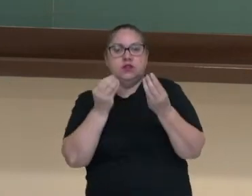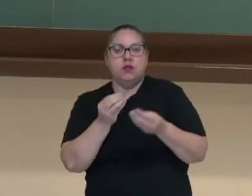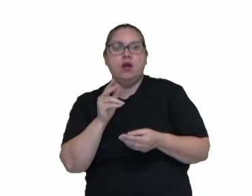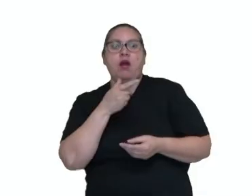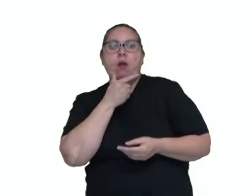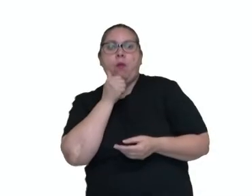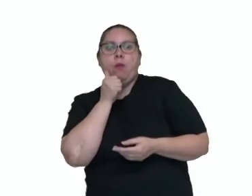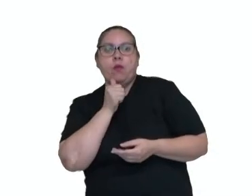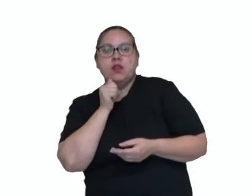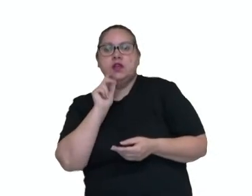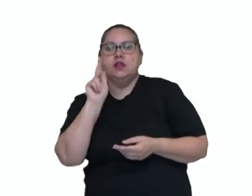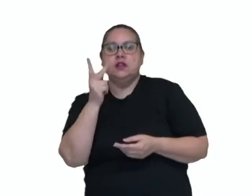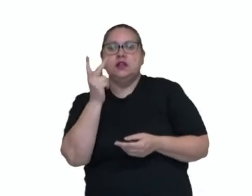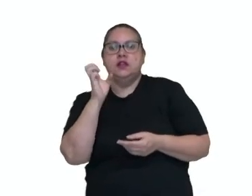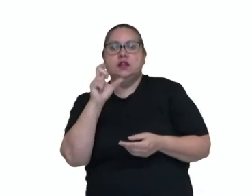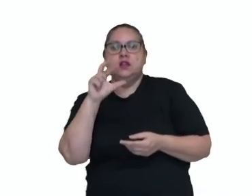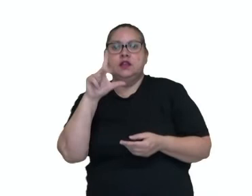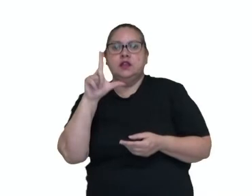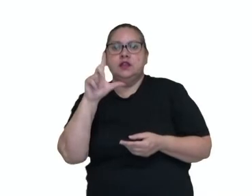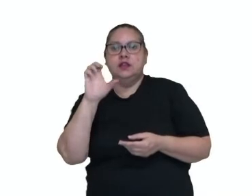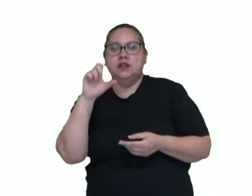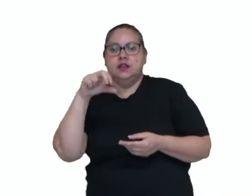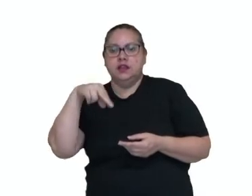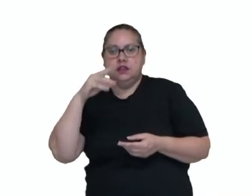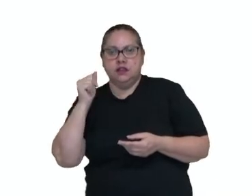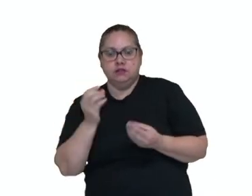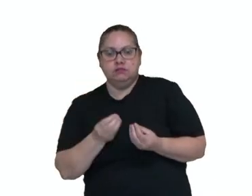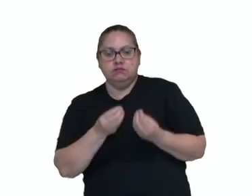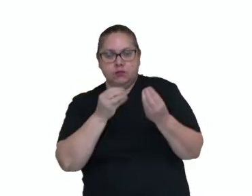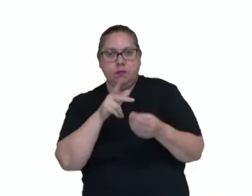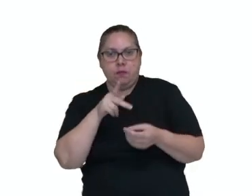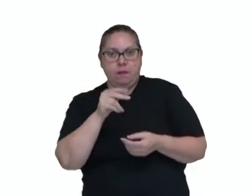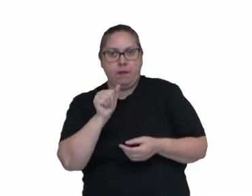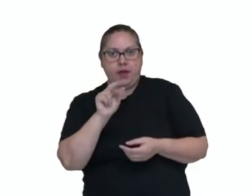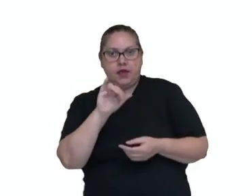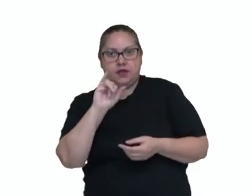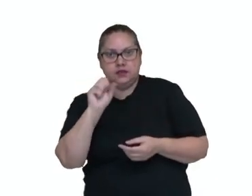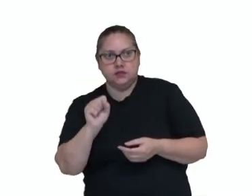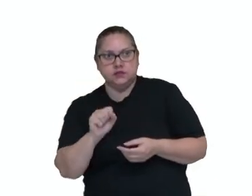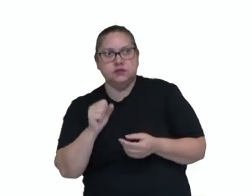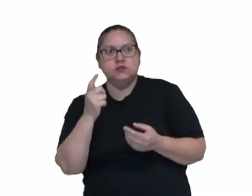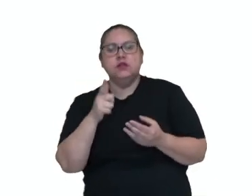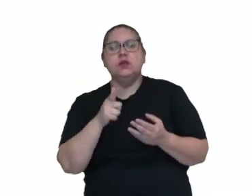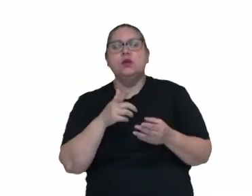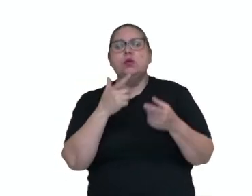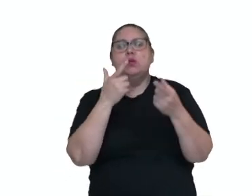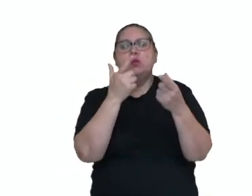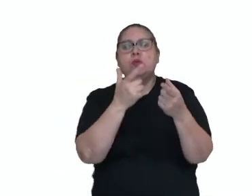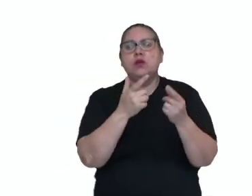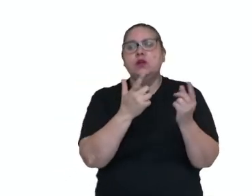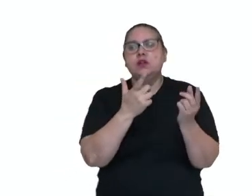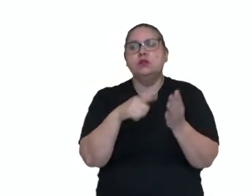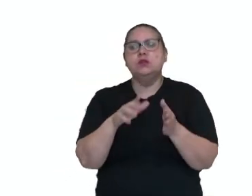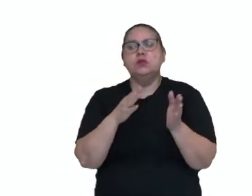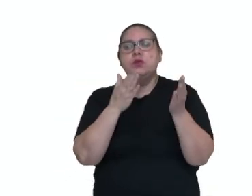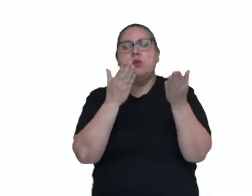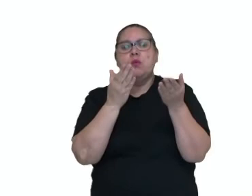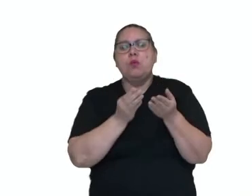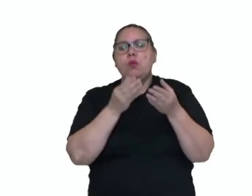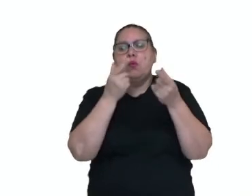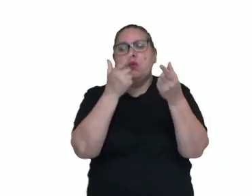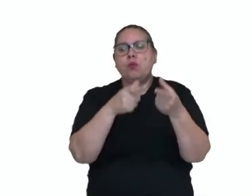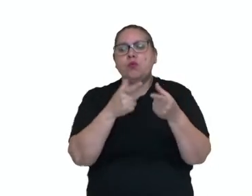né? Agora, ó servas, dizei-me a verdade, em que direção saiu Andrômaca de alvos braços do